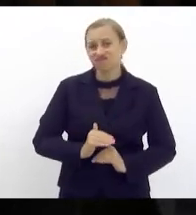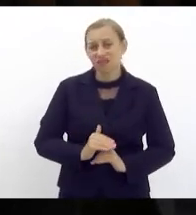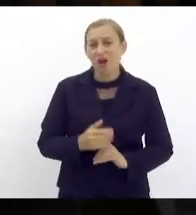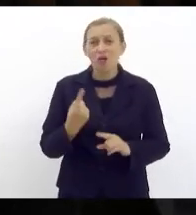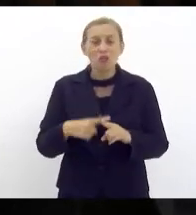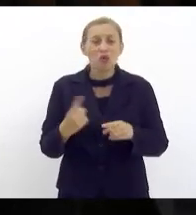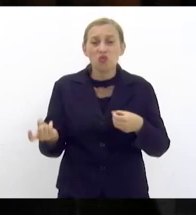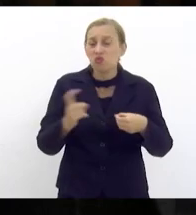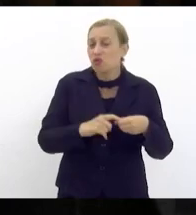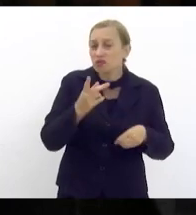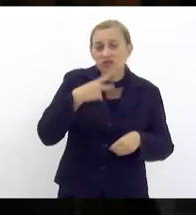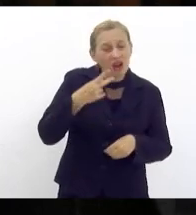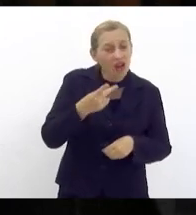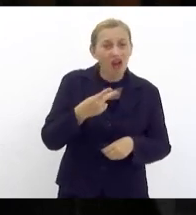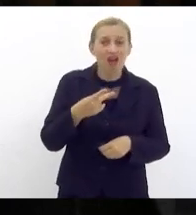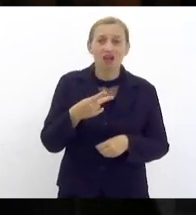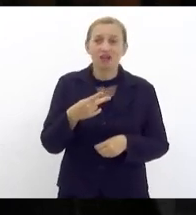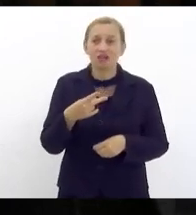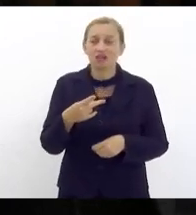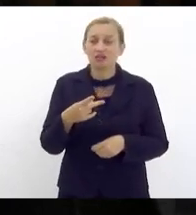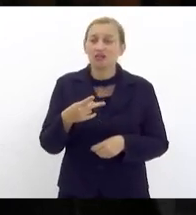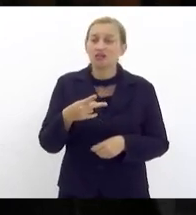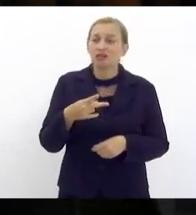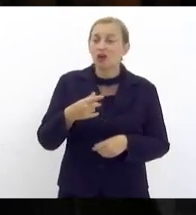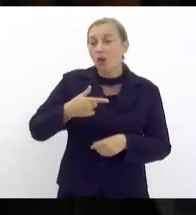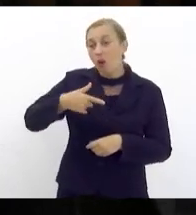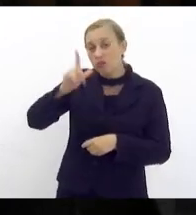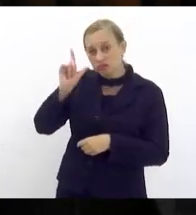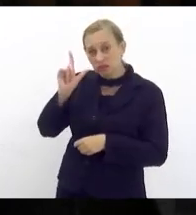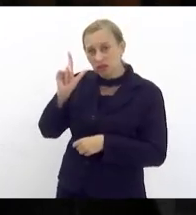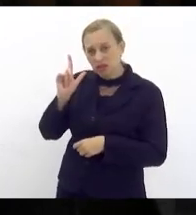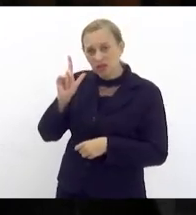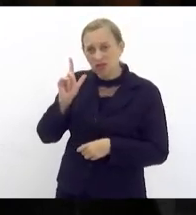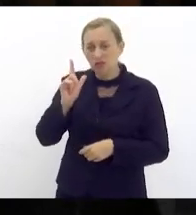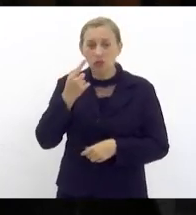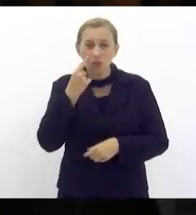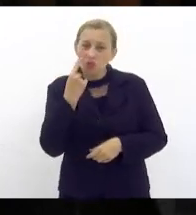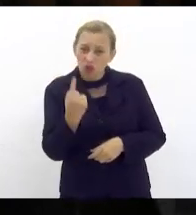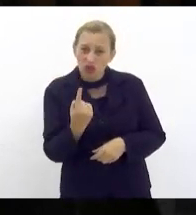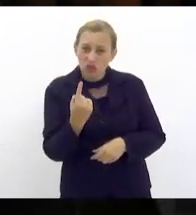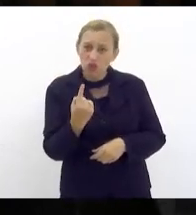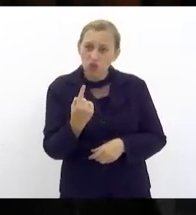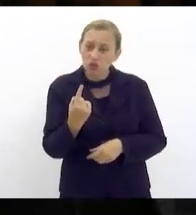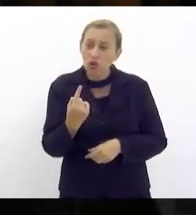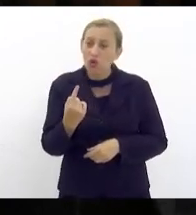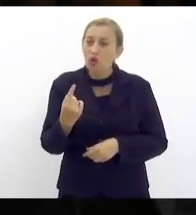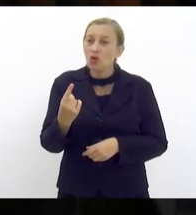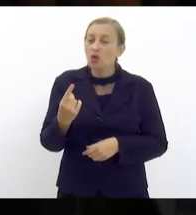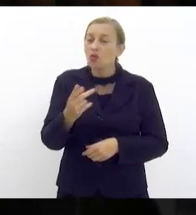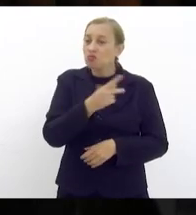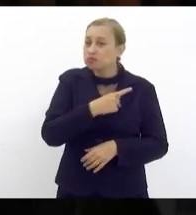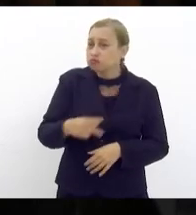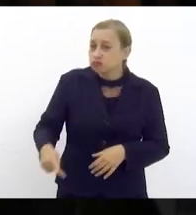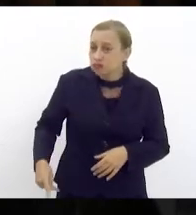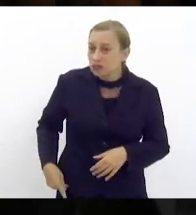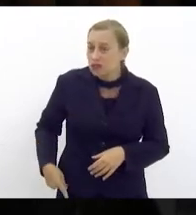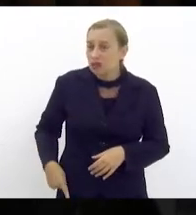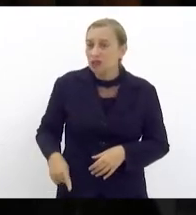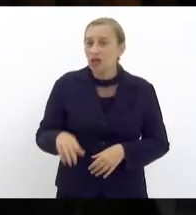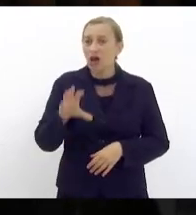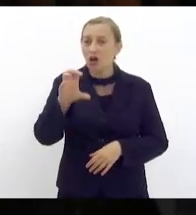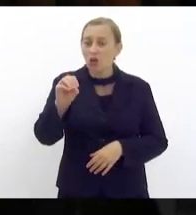porque volta dizia aquilo que afirmei ontem quando eu vejo o presidente da